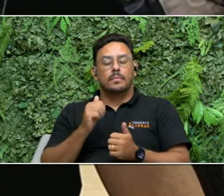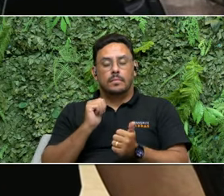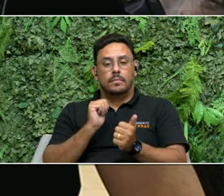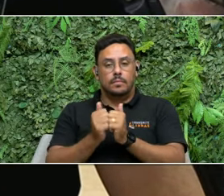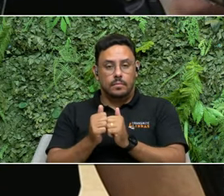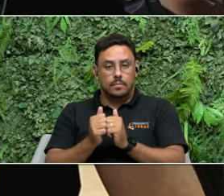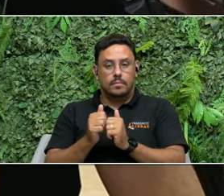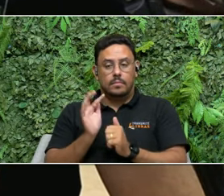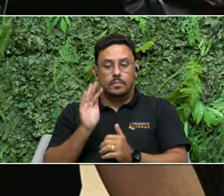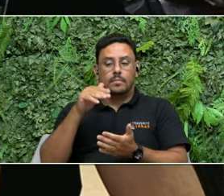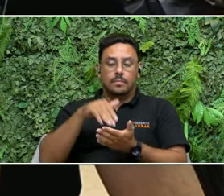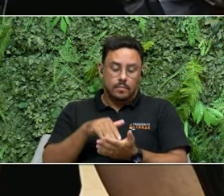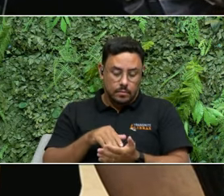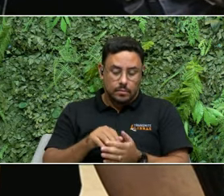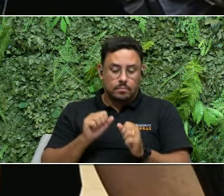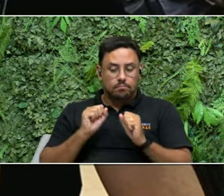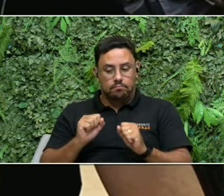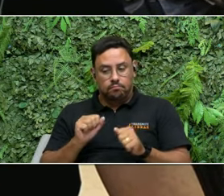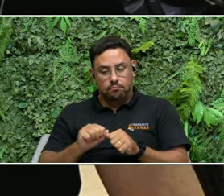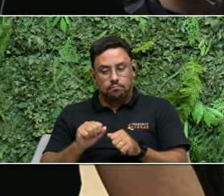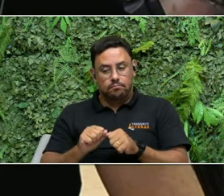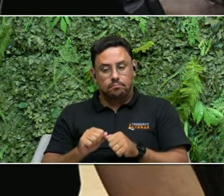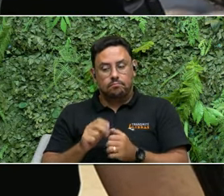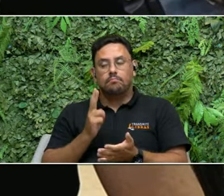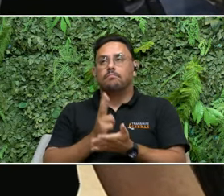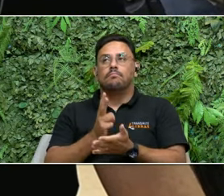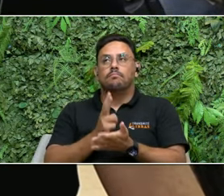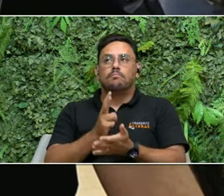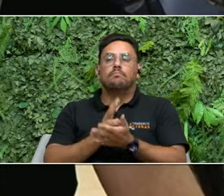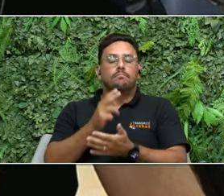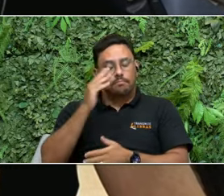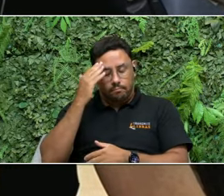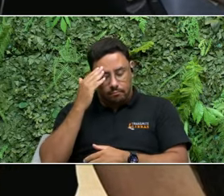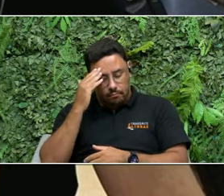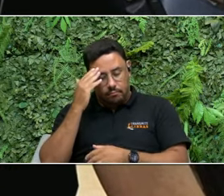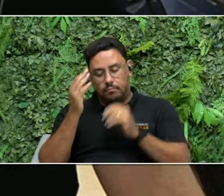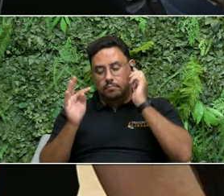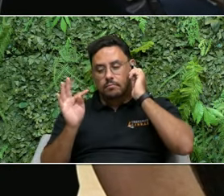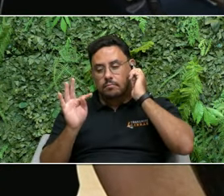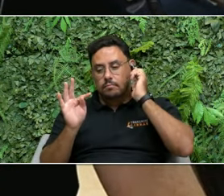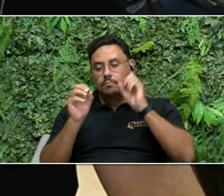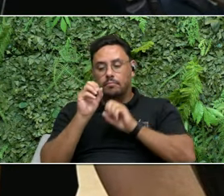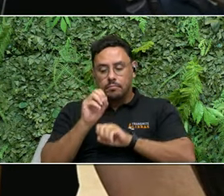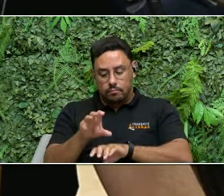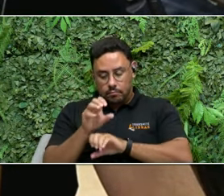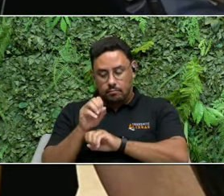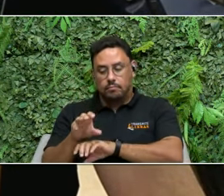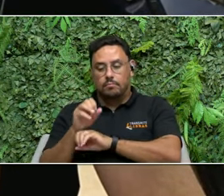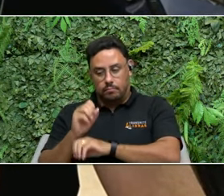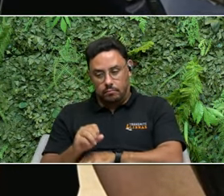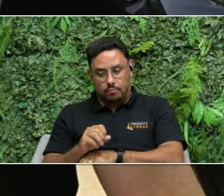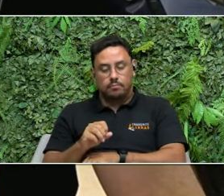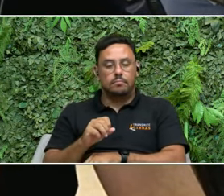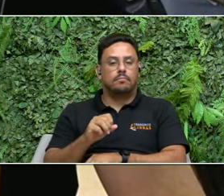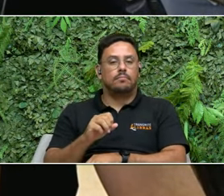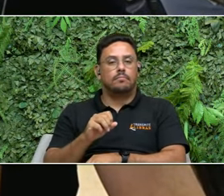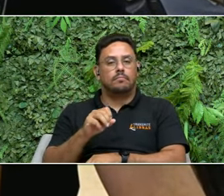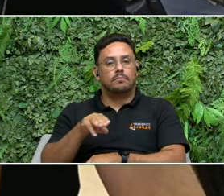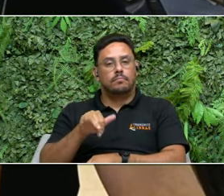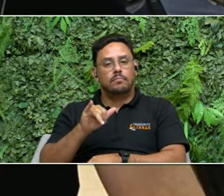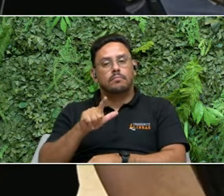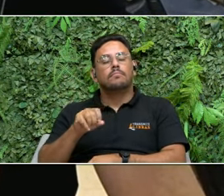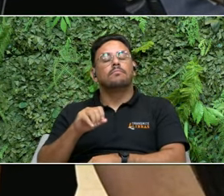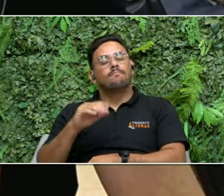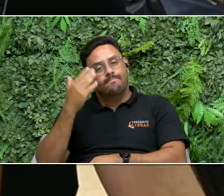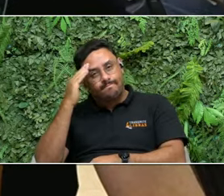volta elas passem pela mesma compreensão do técnico Gabriel milito o que que entendeu daquilo